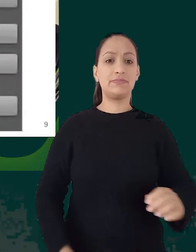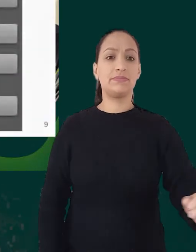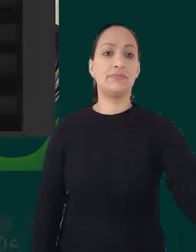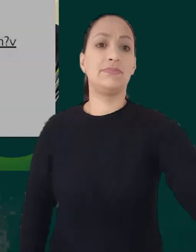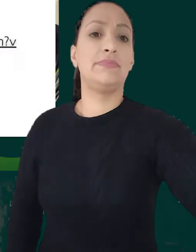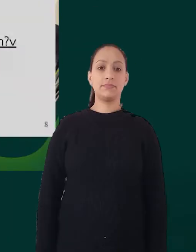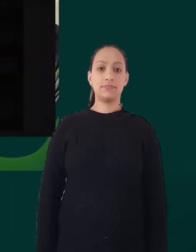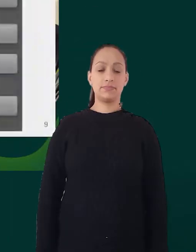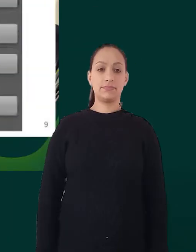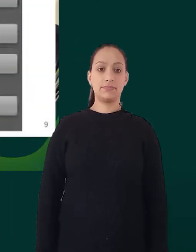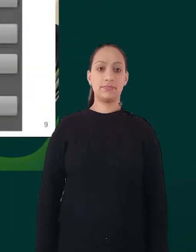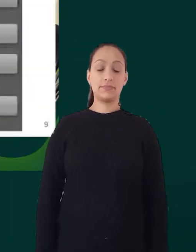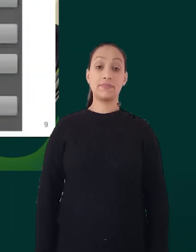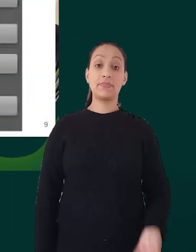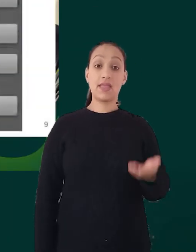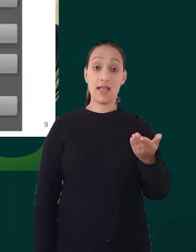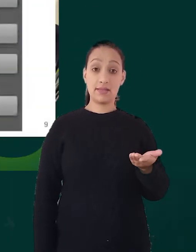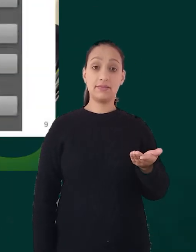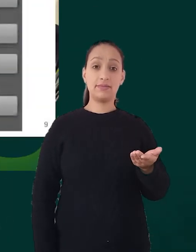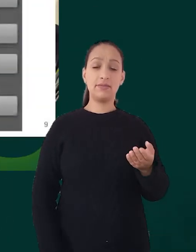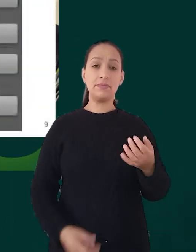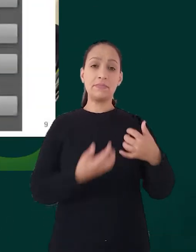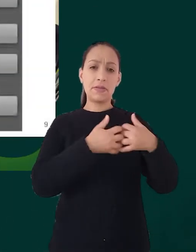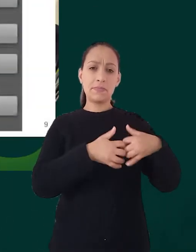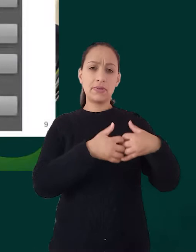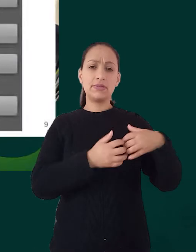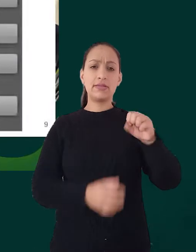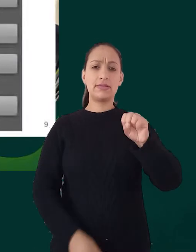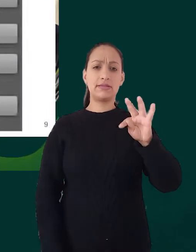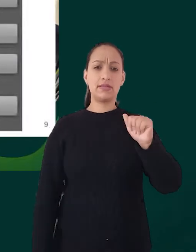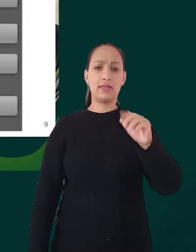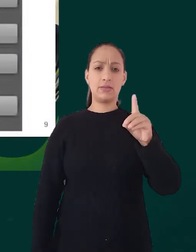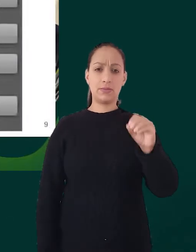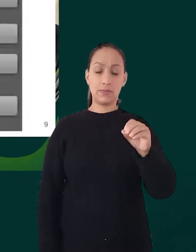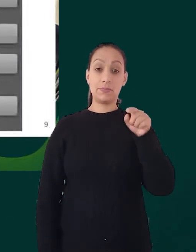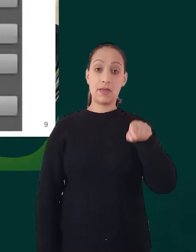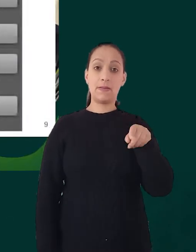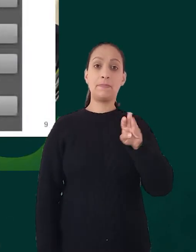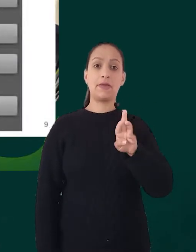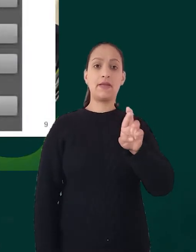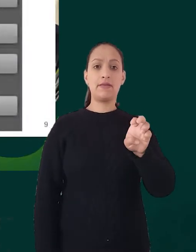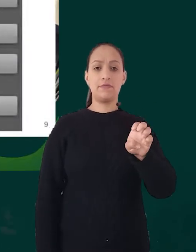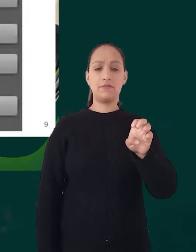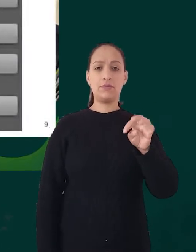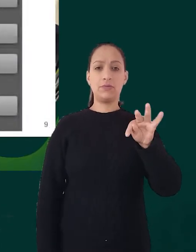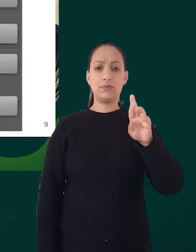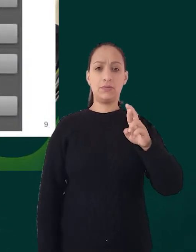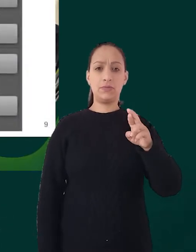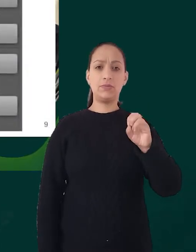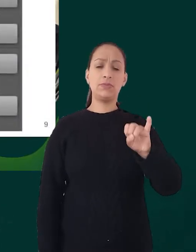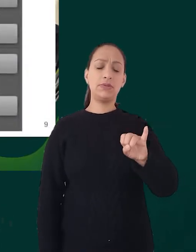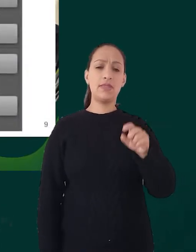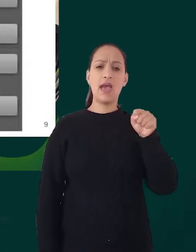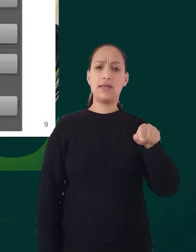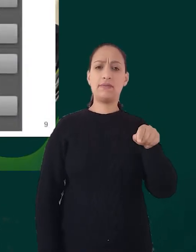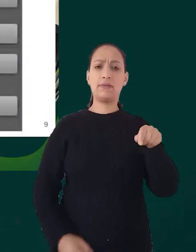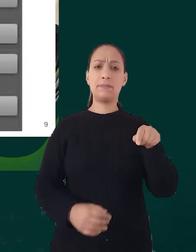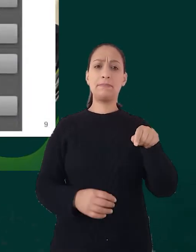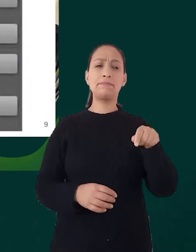Esse aqui mesmo. Essa é uma máquina de estado, essa é uma behavior tree muito mais